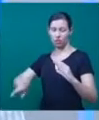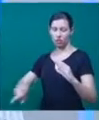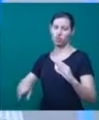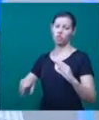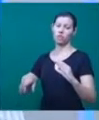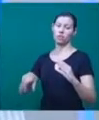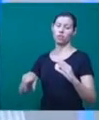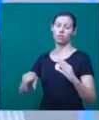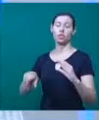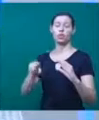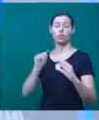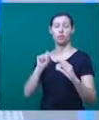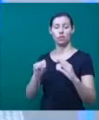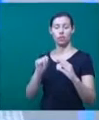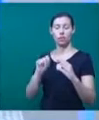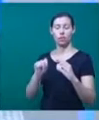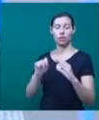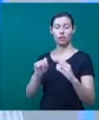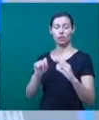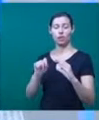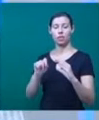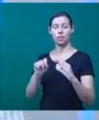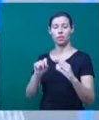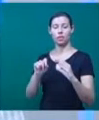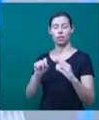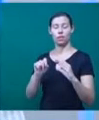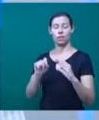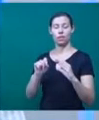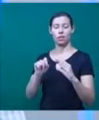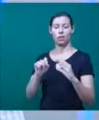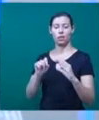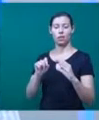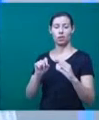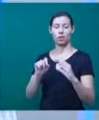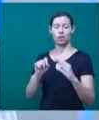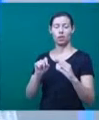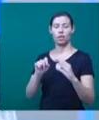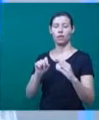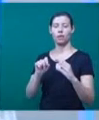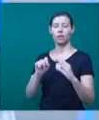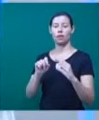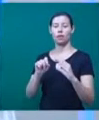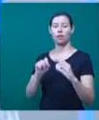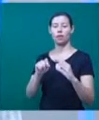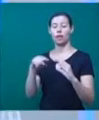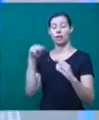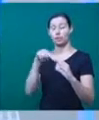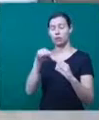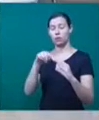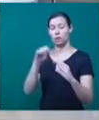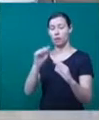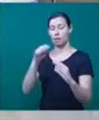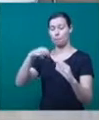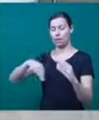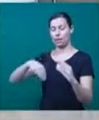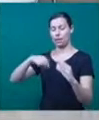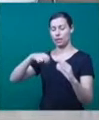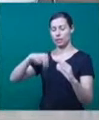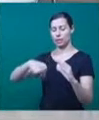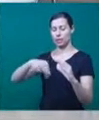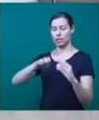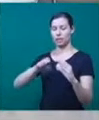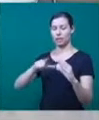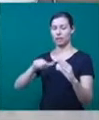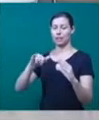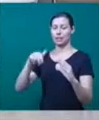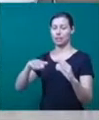gente vai ter uma extensão dessa resposta imunológica inflamatória e uma destruição muito maior da proteína da mielina. O tratamento, ele é